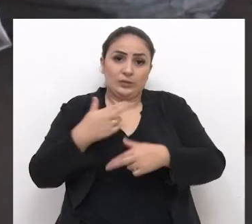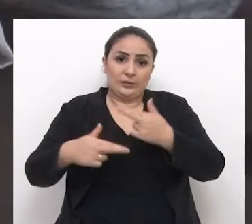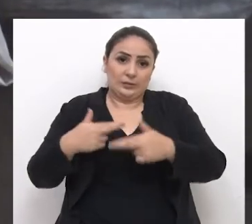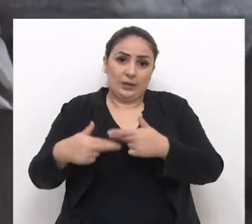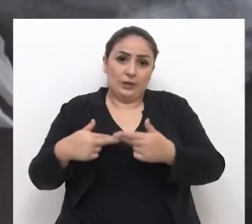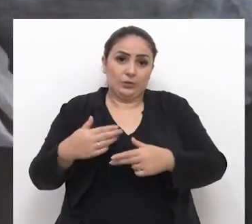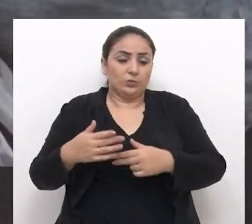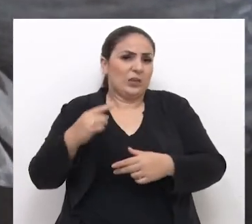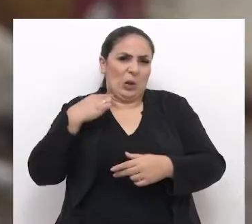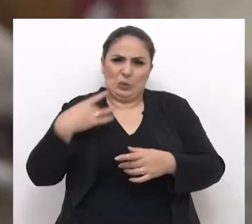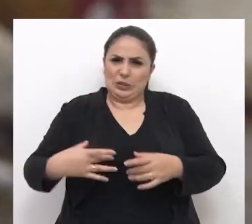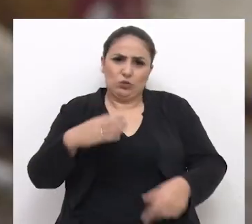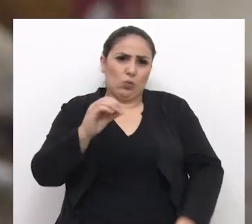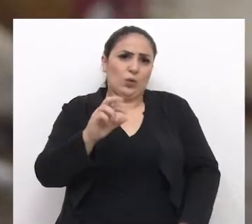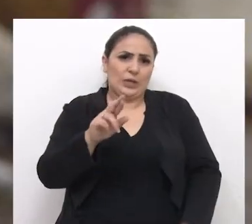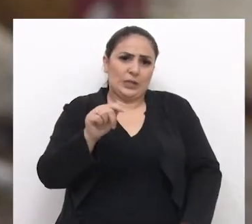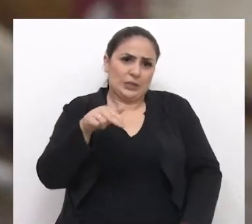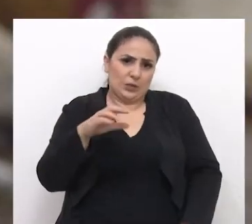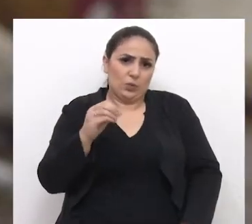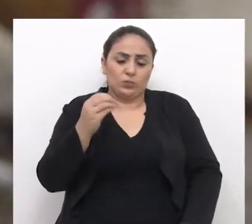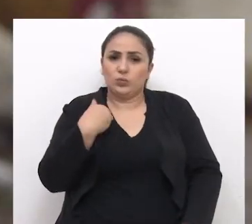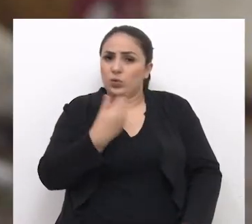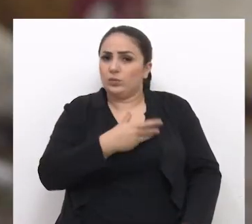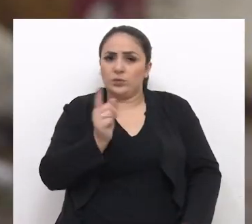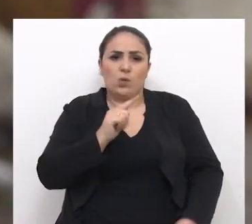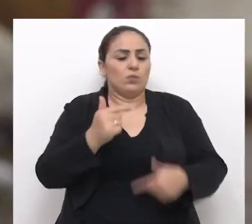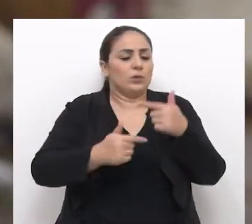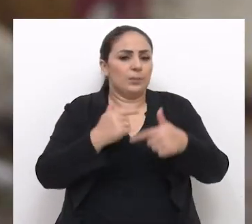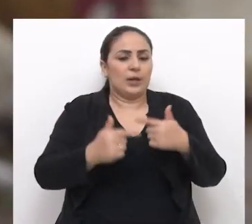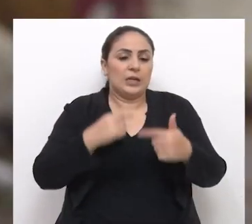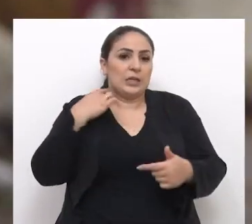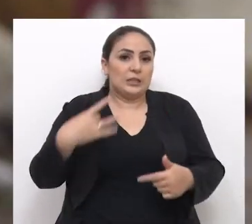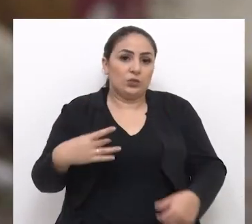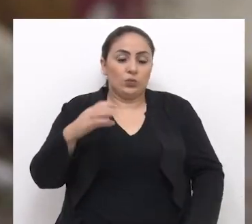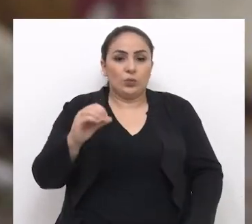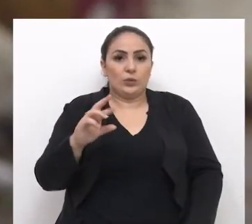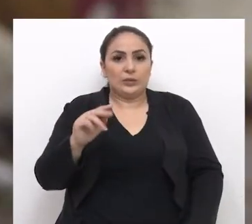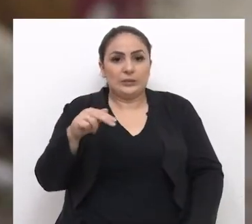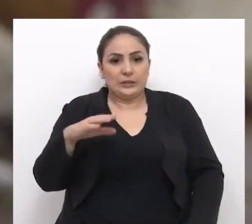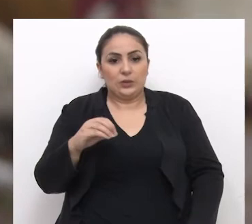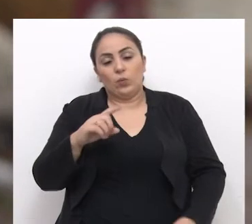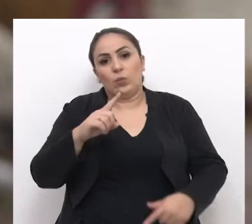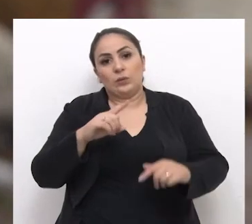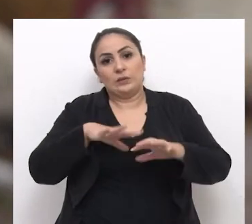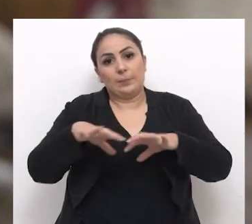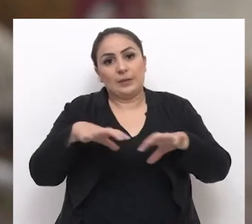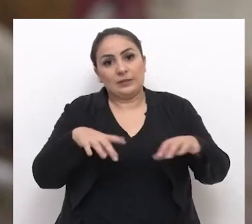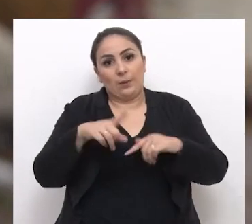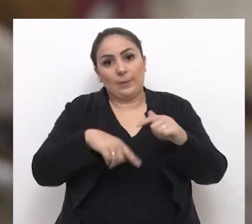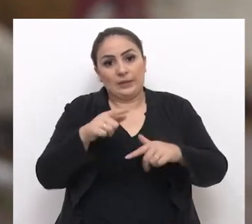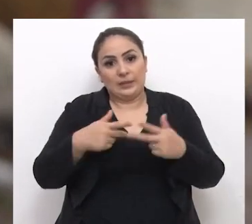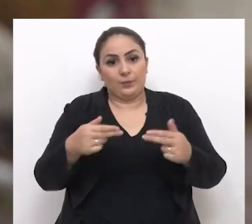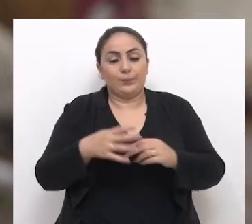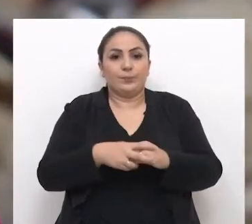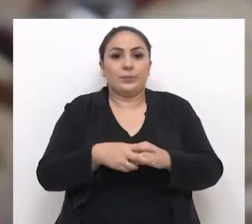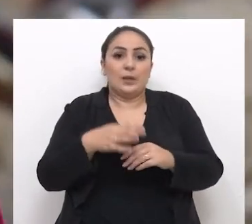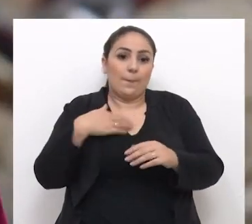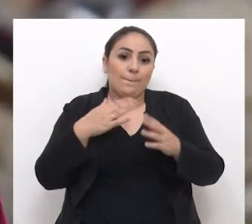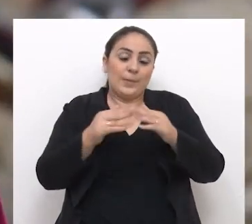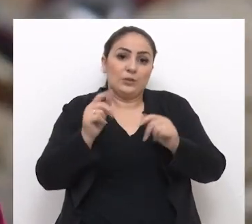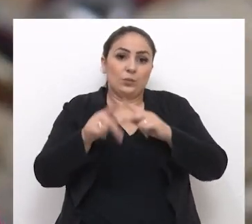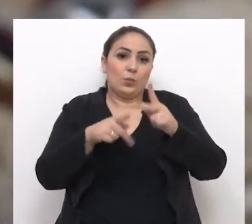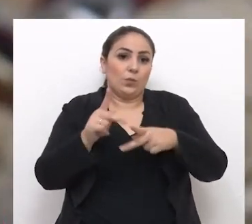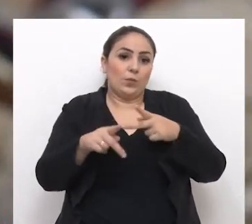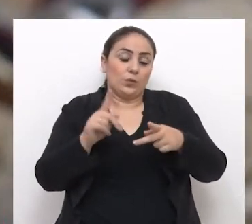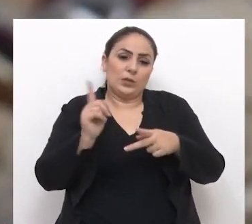material reciclado para nós, não lixo orgânico. A gente não trabalha com lixo orgânico, com separação de material reciclado.